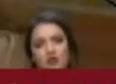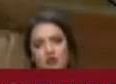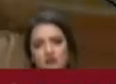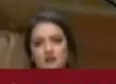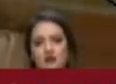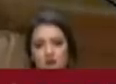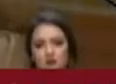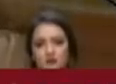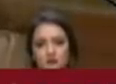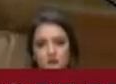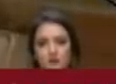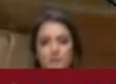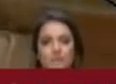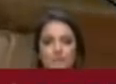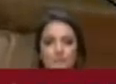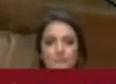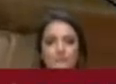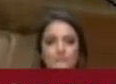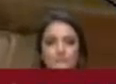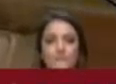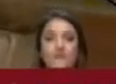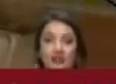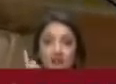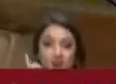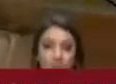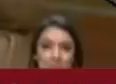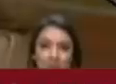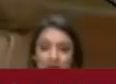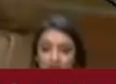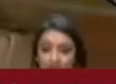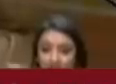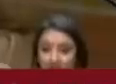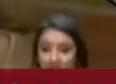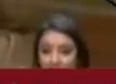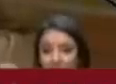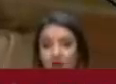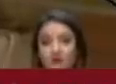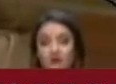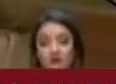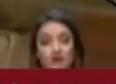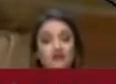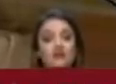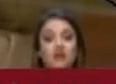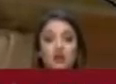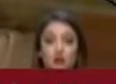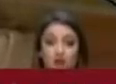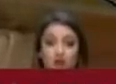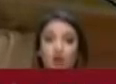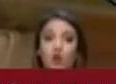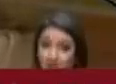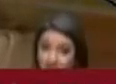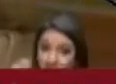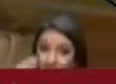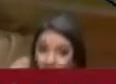pessoas, anistia política, uma série de coisas. A gente está apresentando, no dia de amanhã, assim que abrir o sistema, sim, um projeto de lei